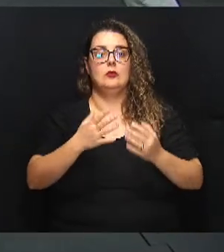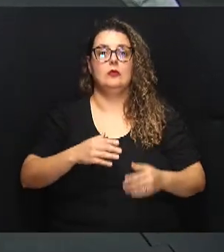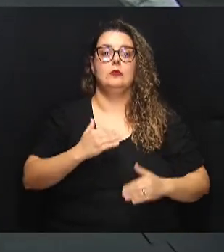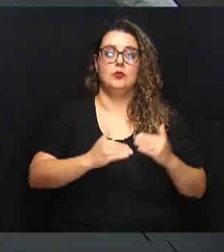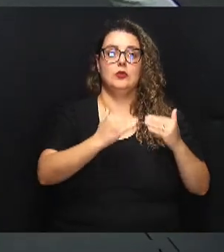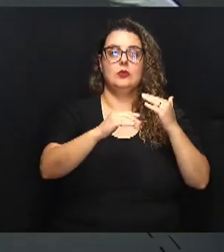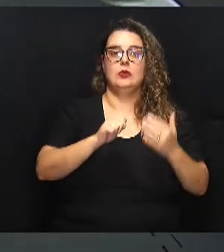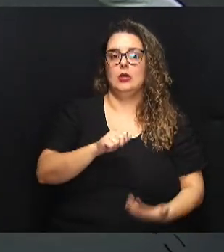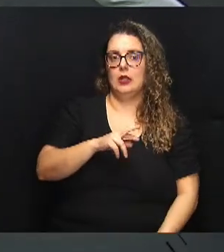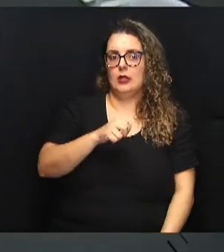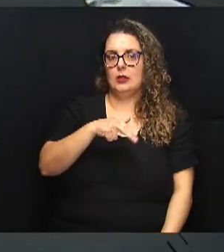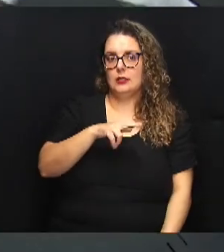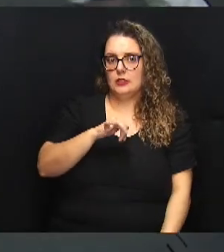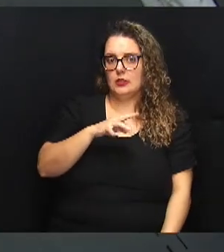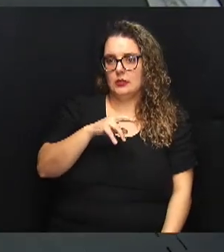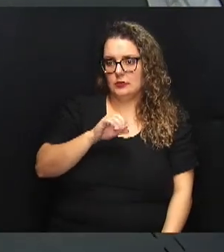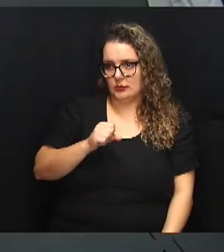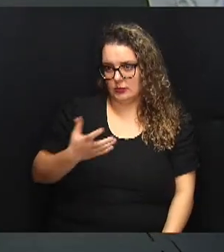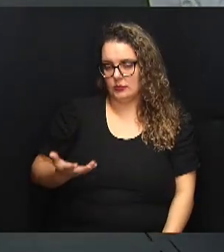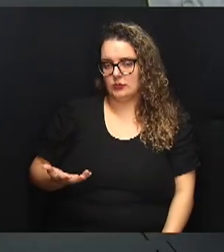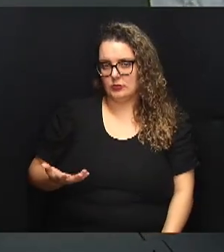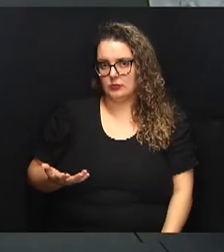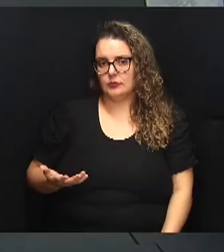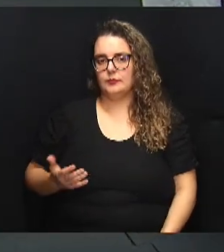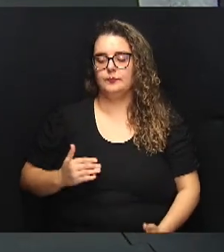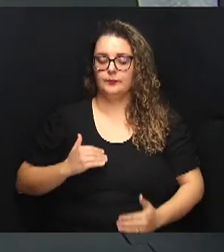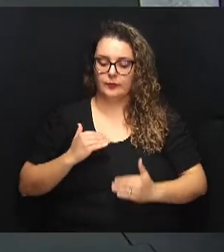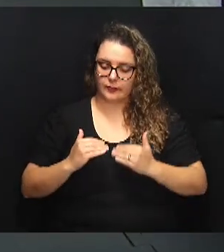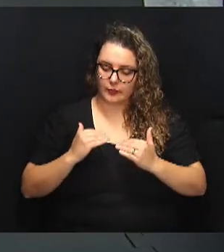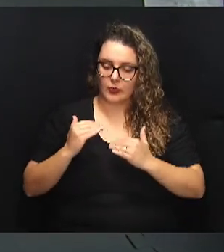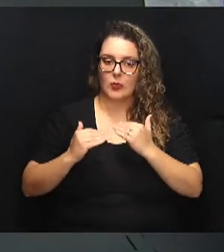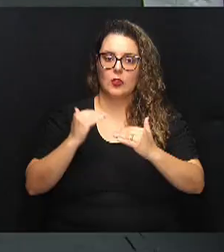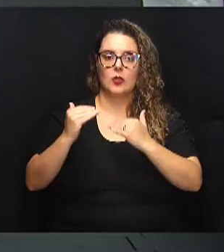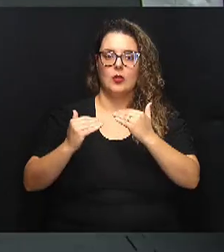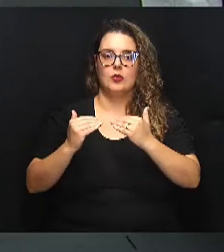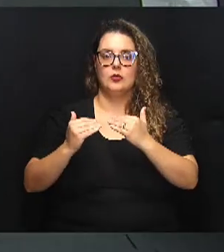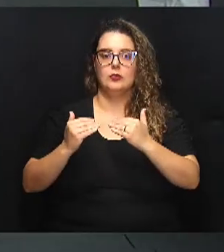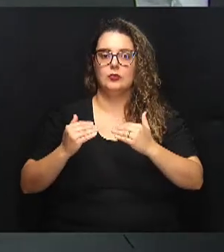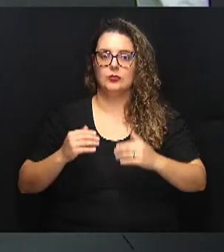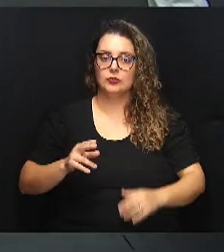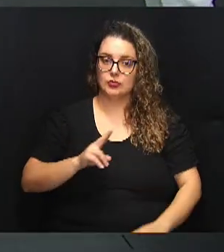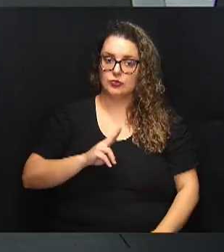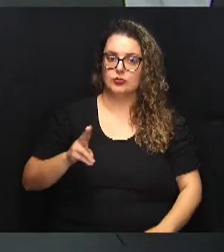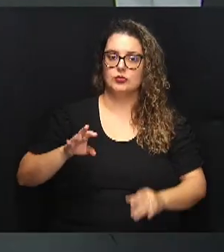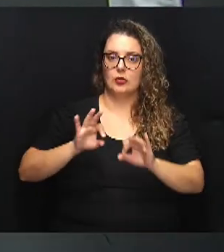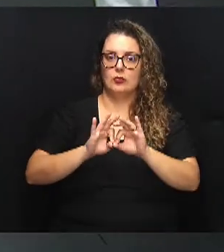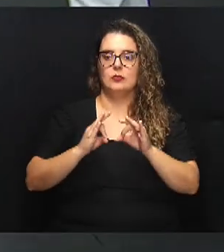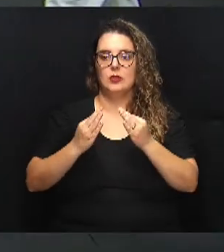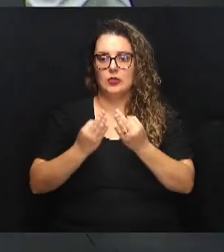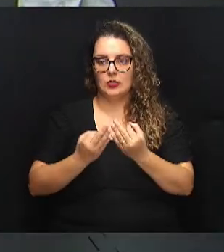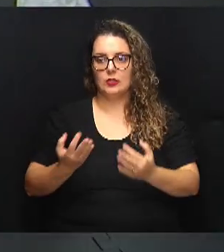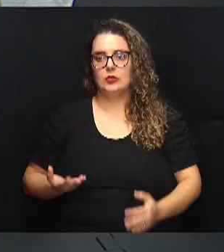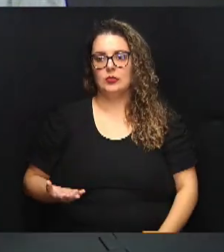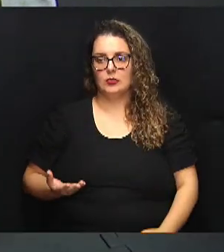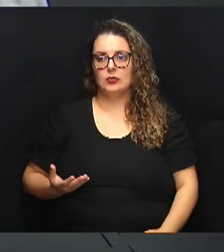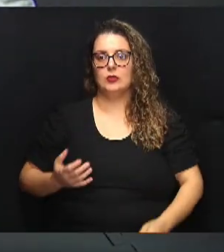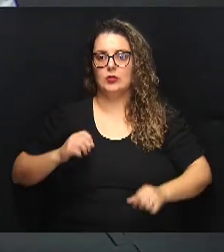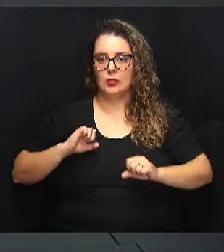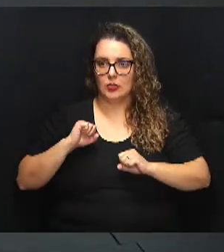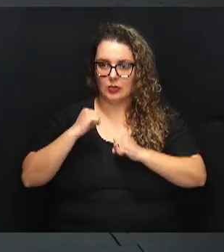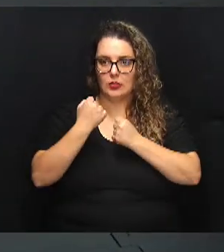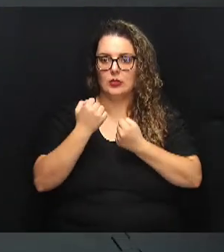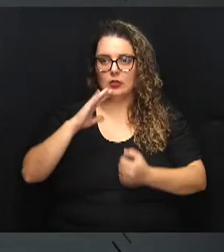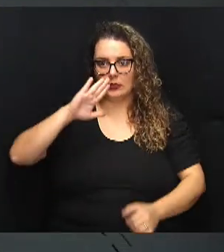arqueiros. Então, a construção de levar o nome da família, lutar pela honra